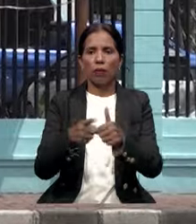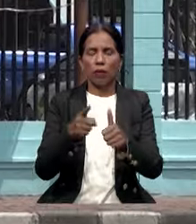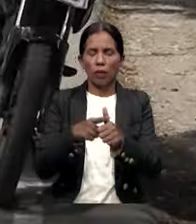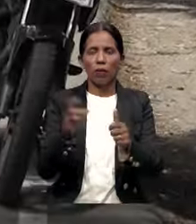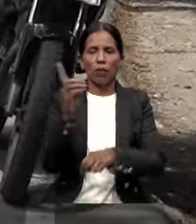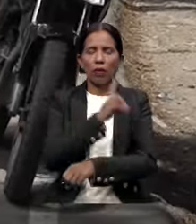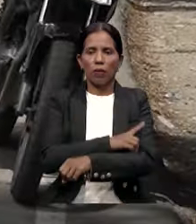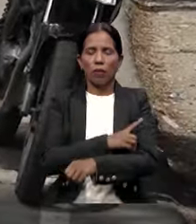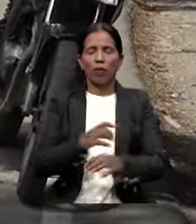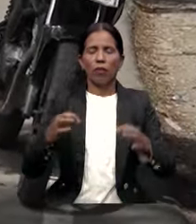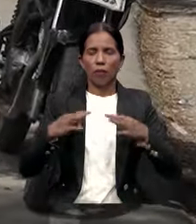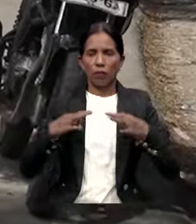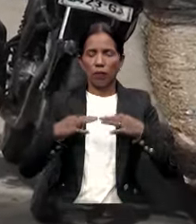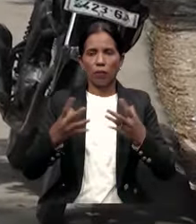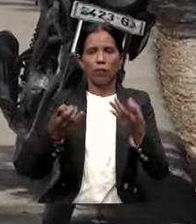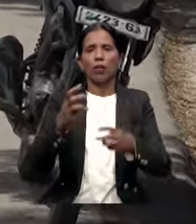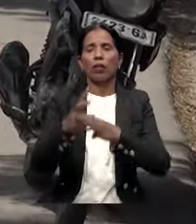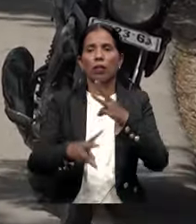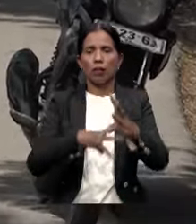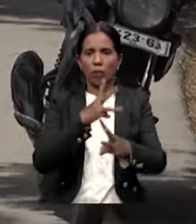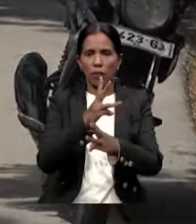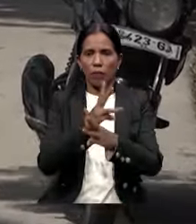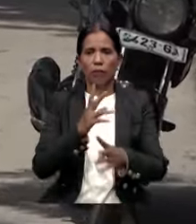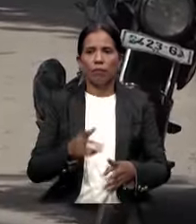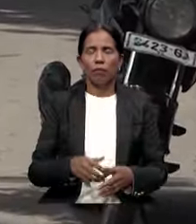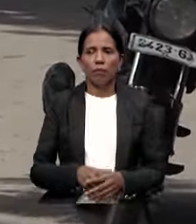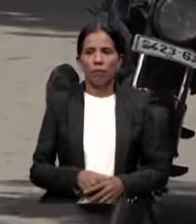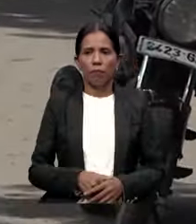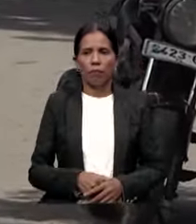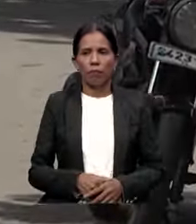ho alorong feriado Barakliu Iamundo. Romalu Neves, Marito da Costa, Ziemen.